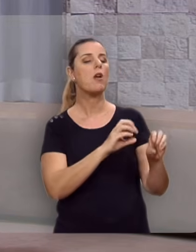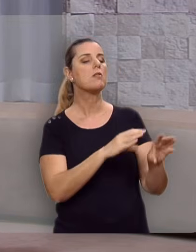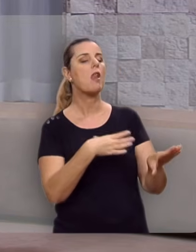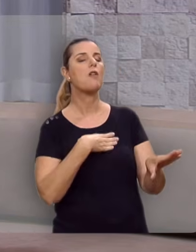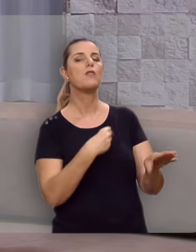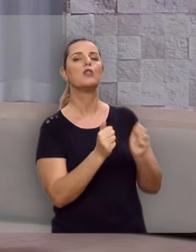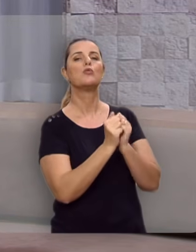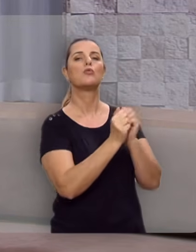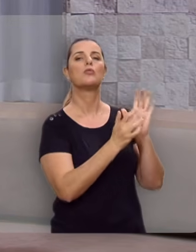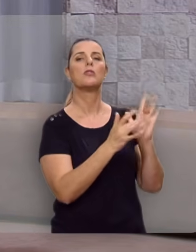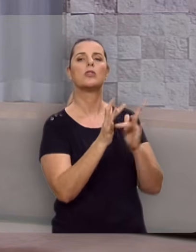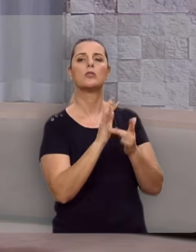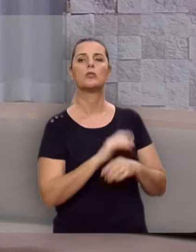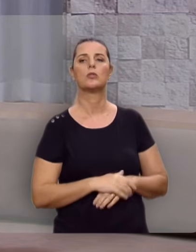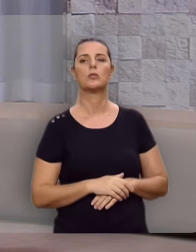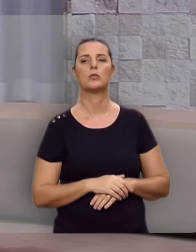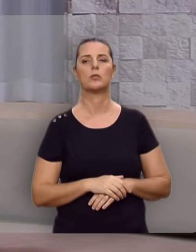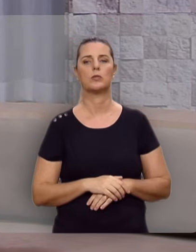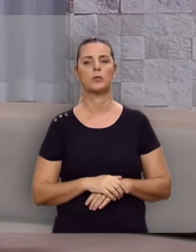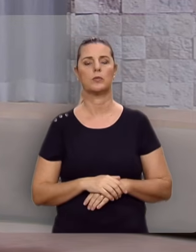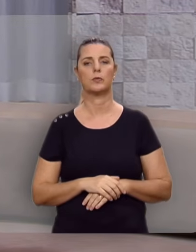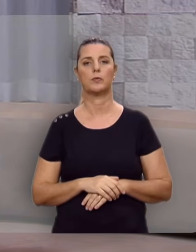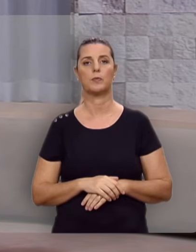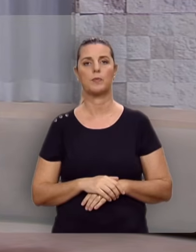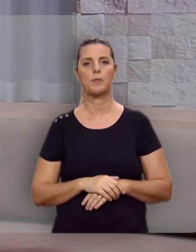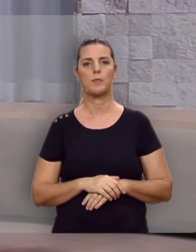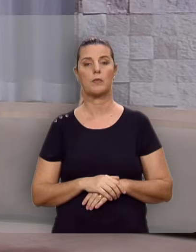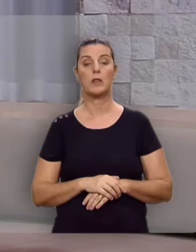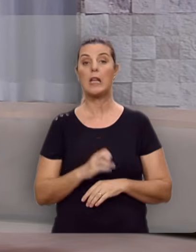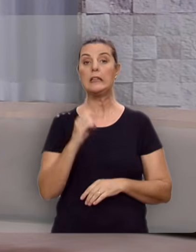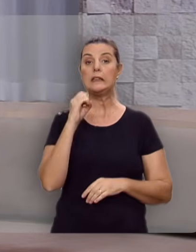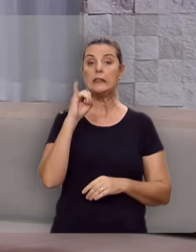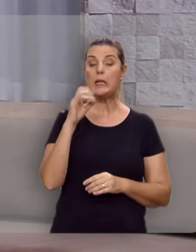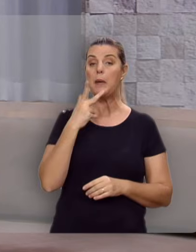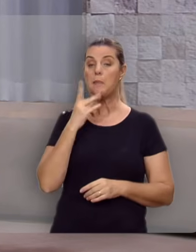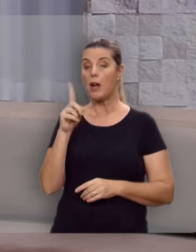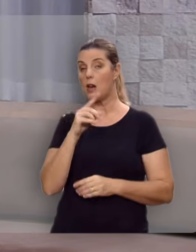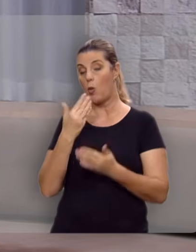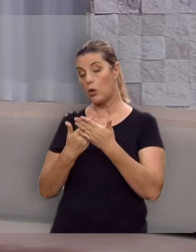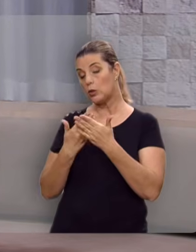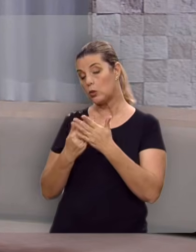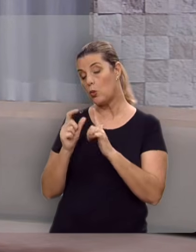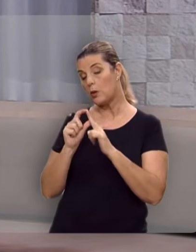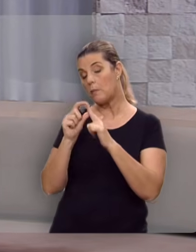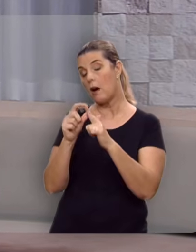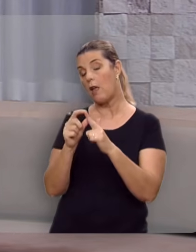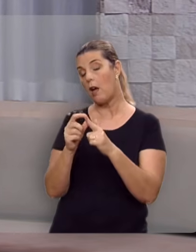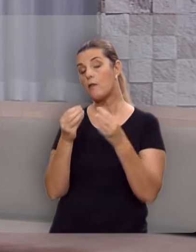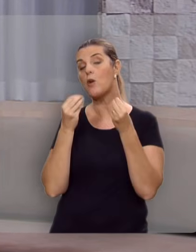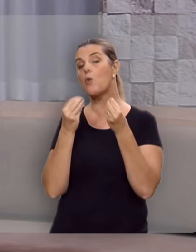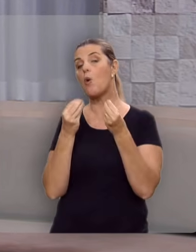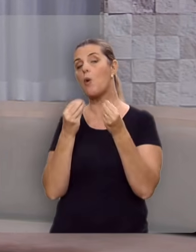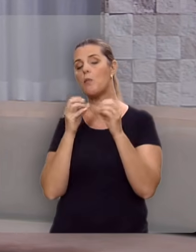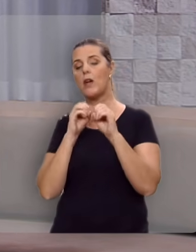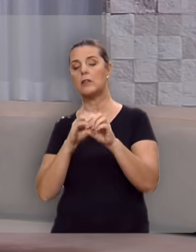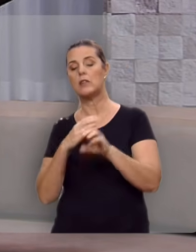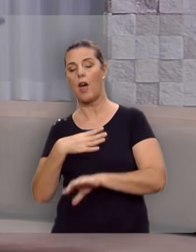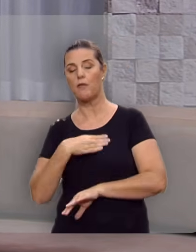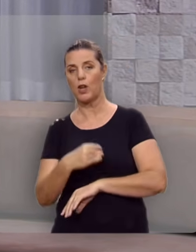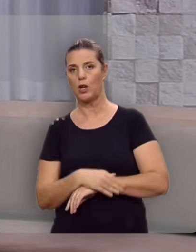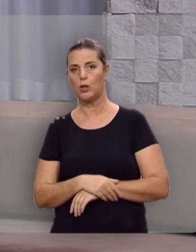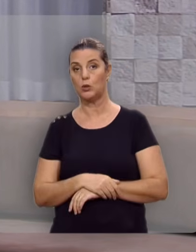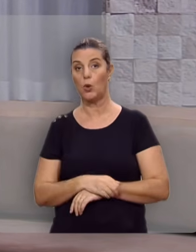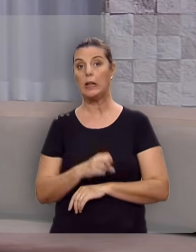filhos a andarem com Deus. Se ele não estuda a palavra, ele não tem o que ensinar para os filhos. Se ele não é um